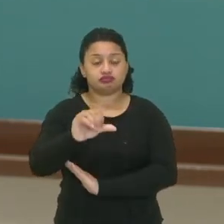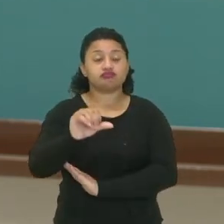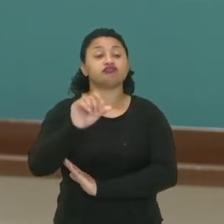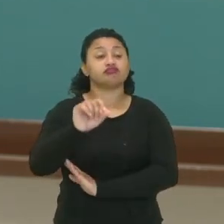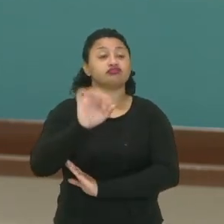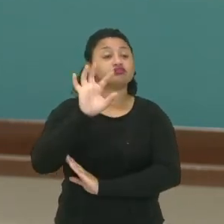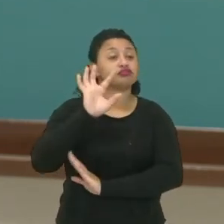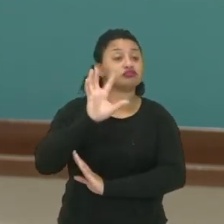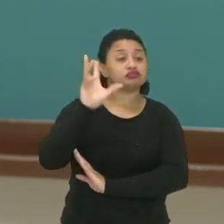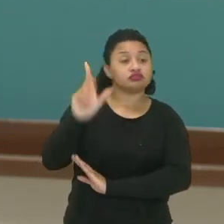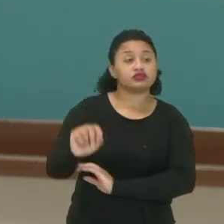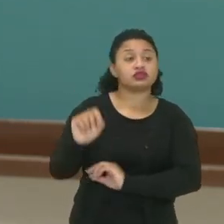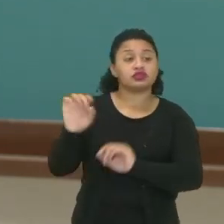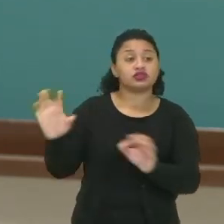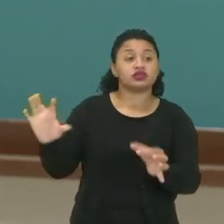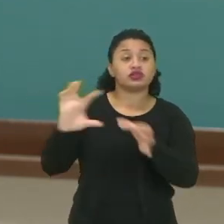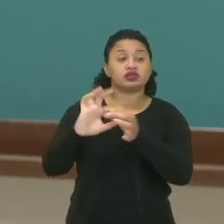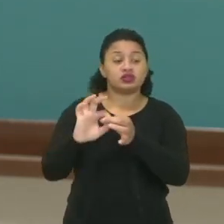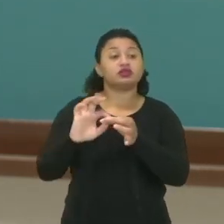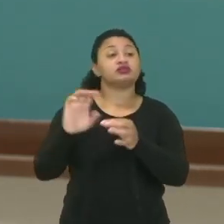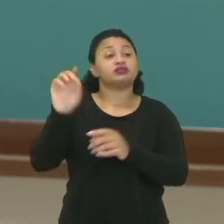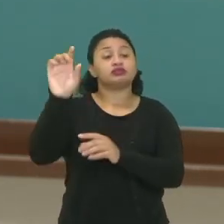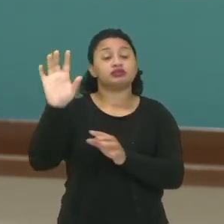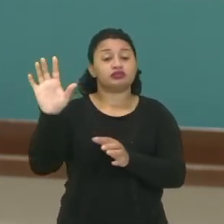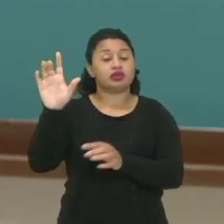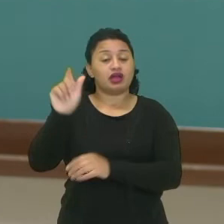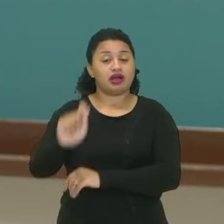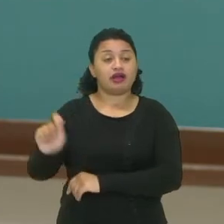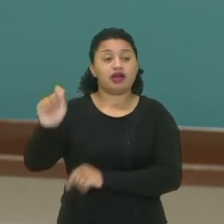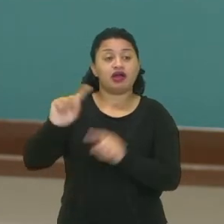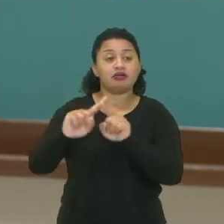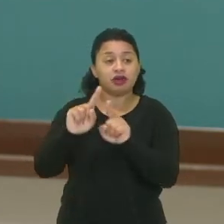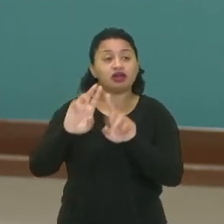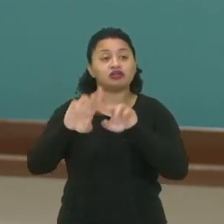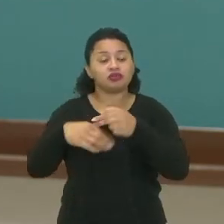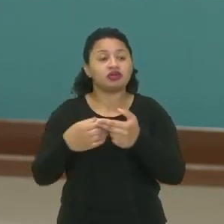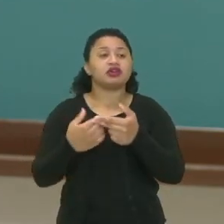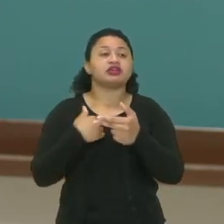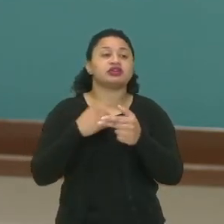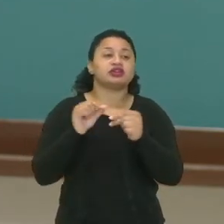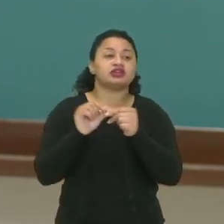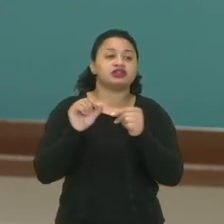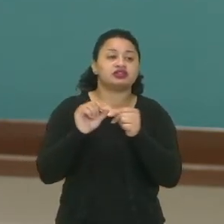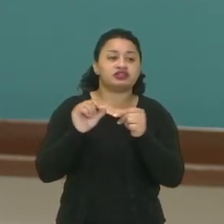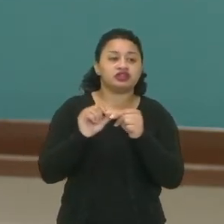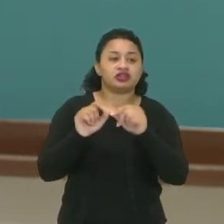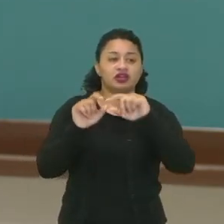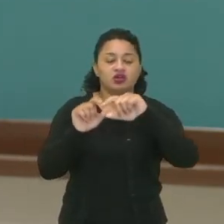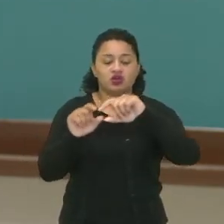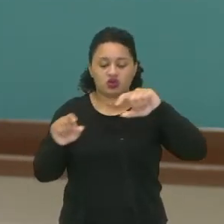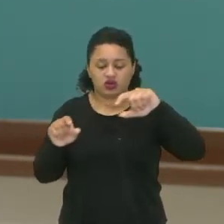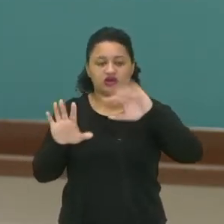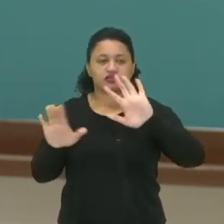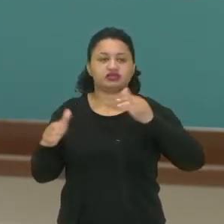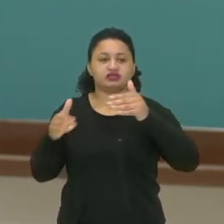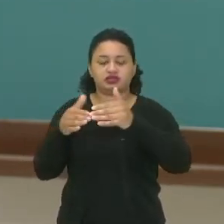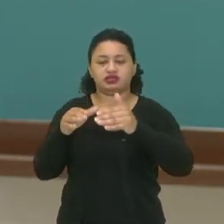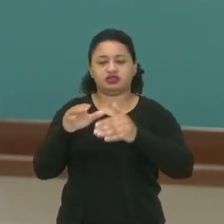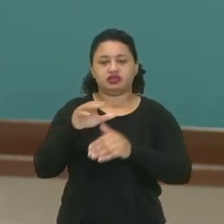então esteve aí unida com a Ásia. Mas devido à formação então do chamado Canal de Suez, que nós vamos falar